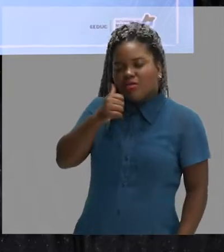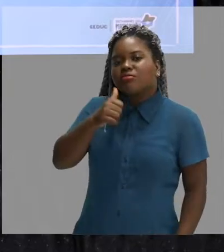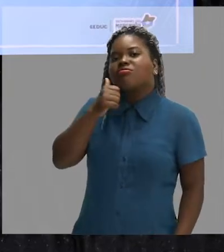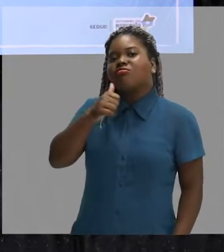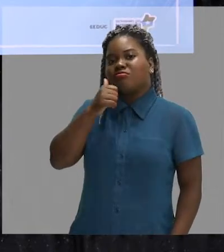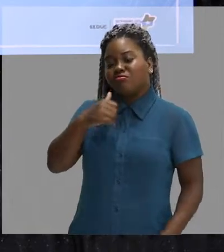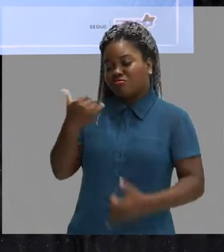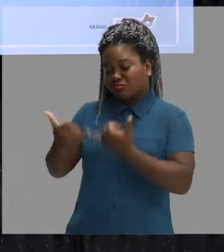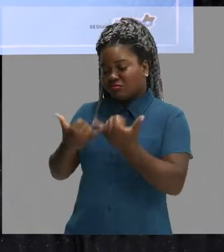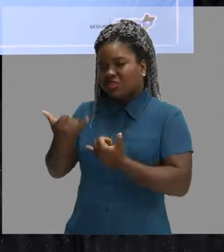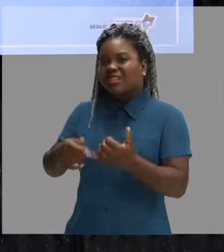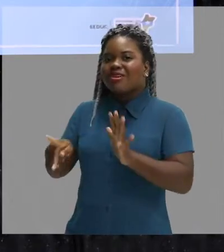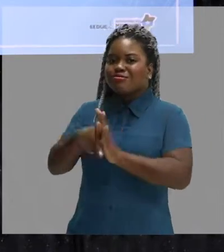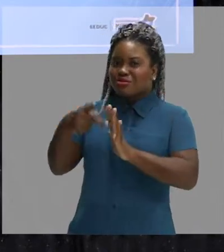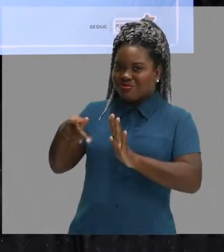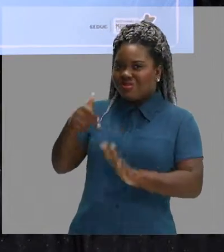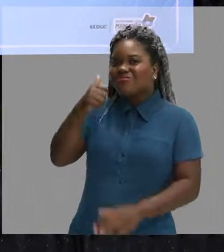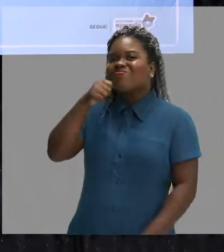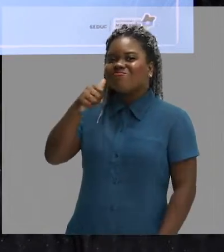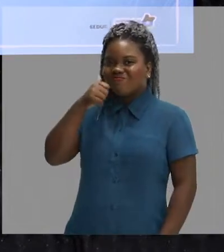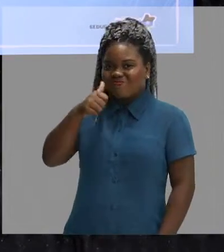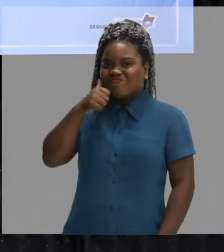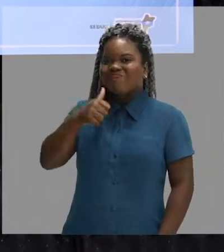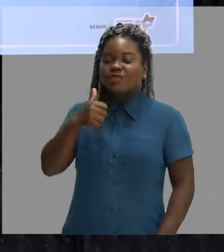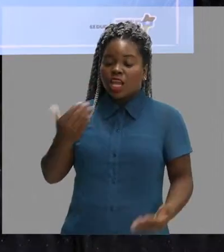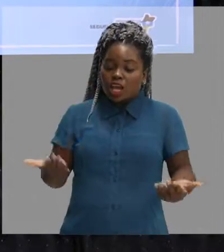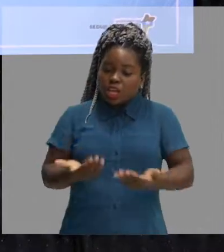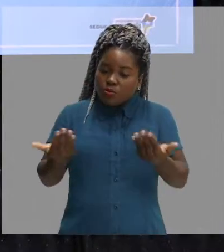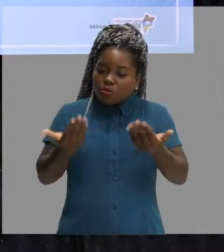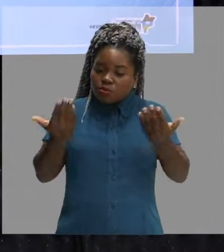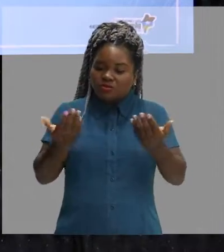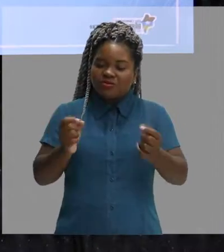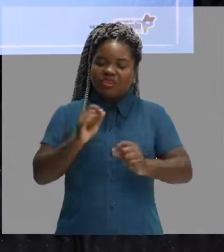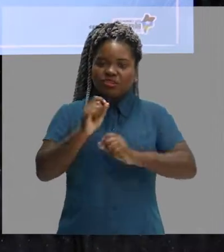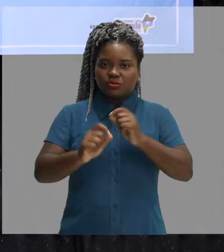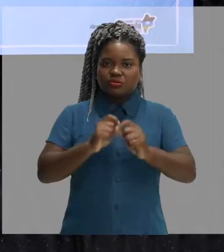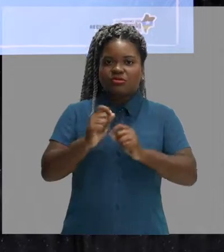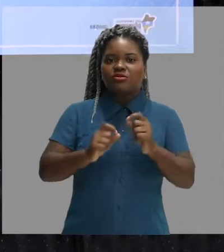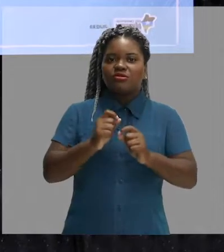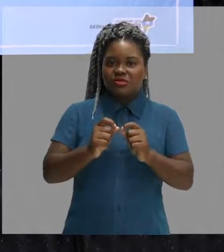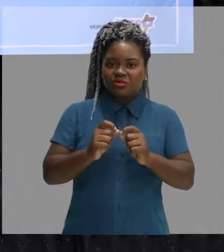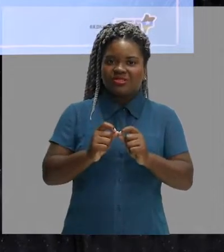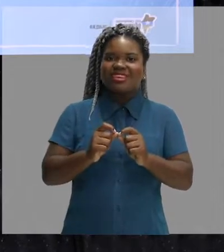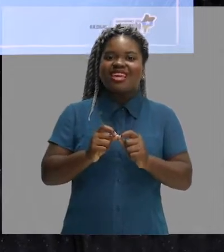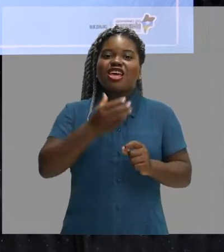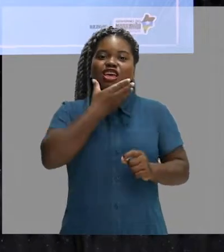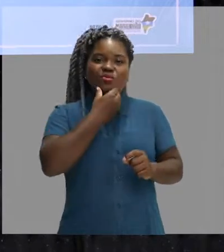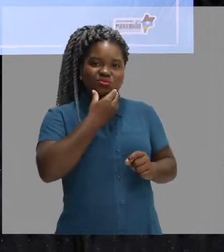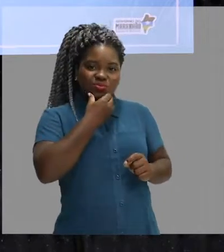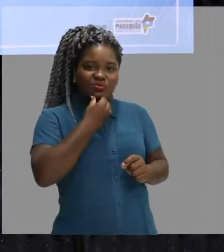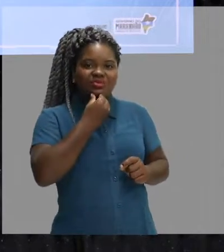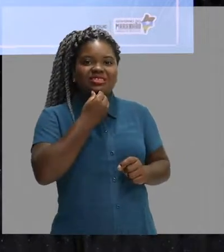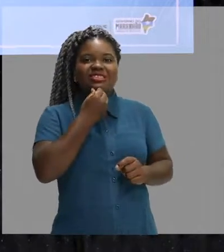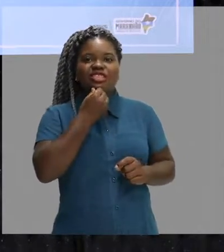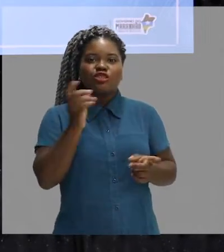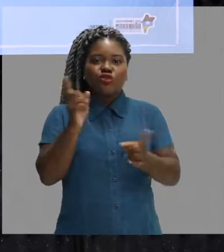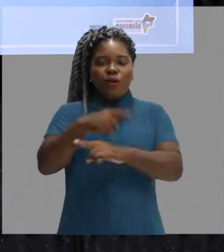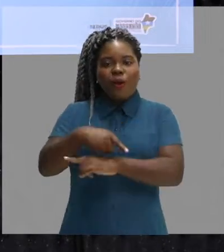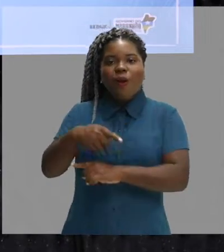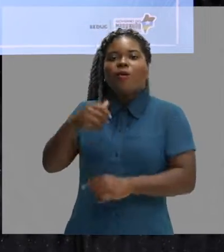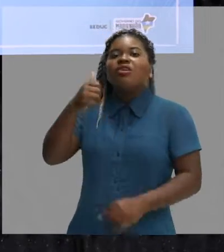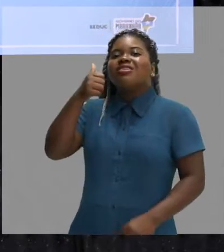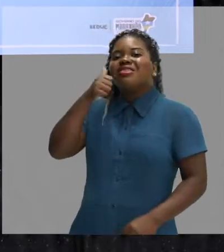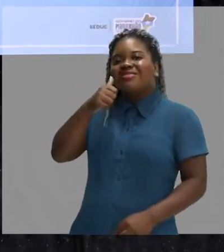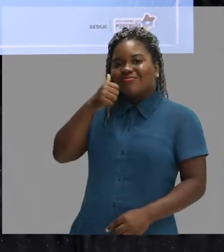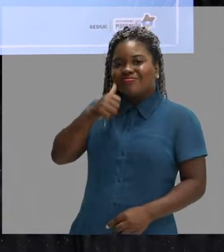brincadeiras de meninas. Inclusive, muitas vezes motivados pela competição de meninos contra meninas, né? Na escola,